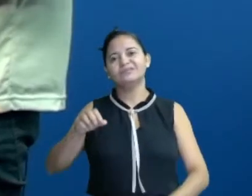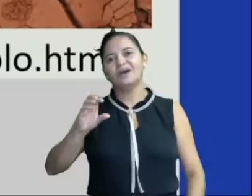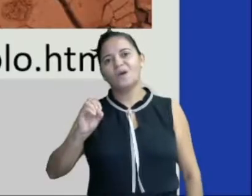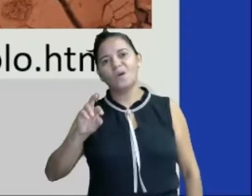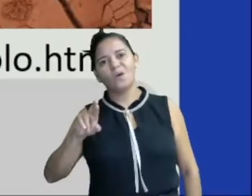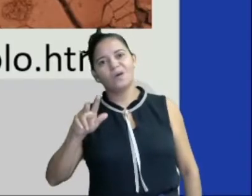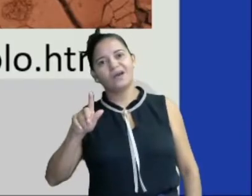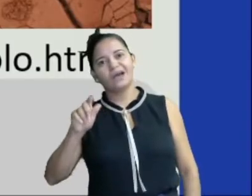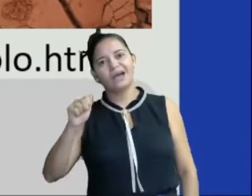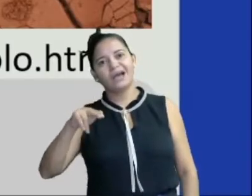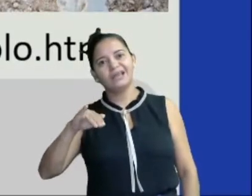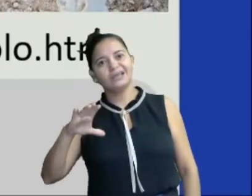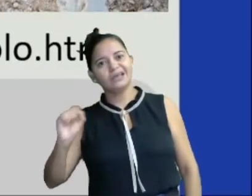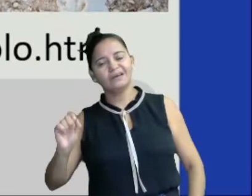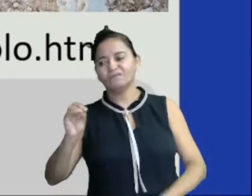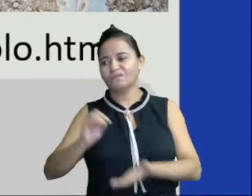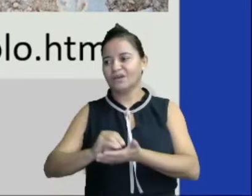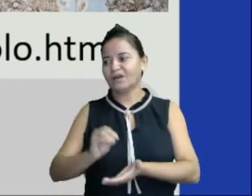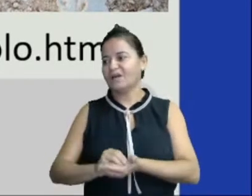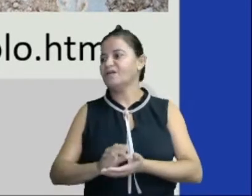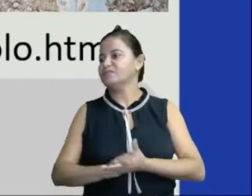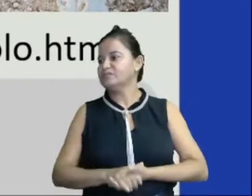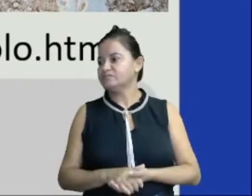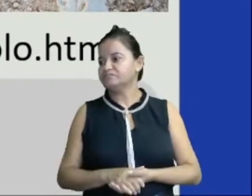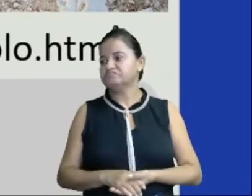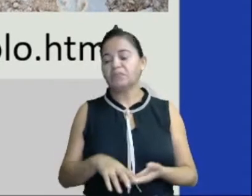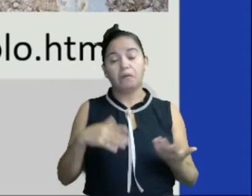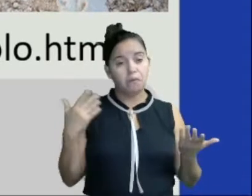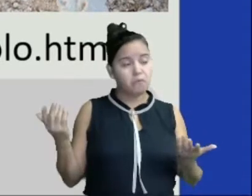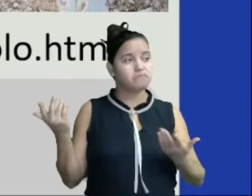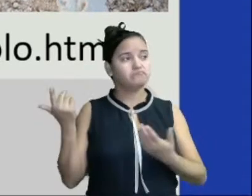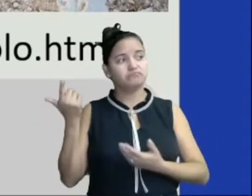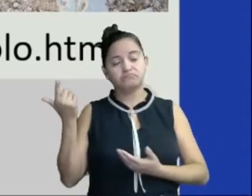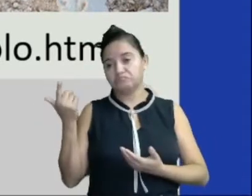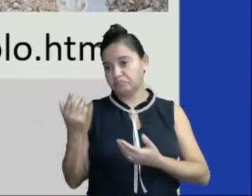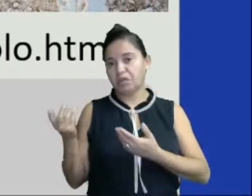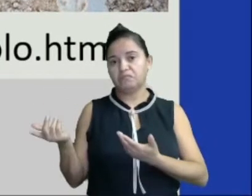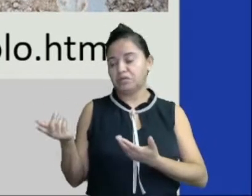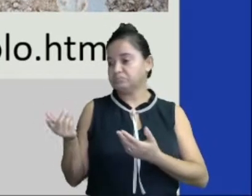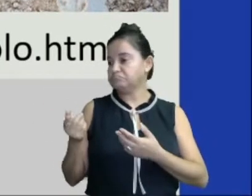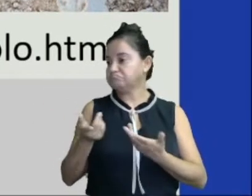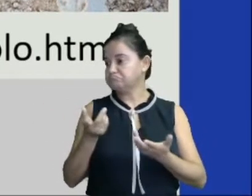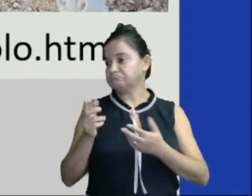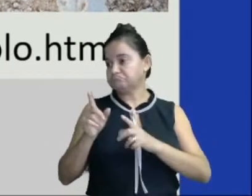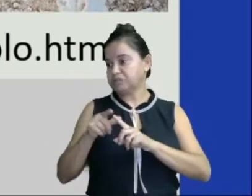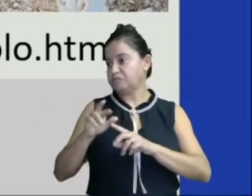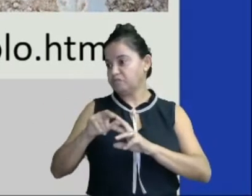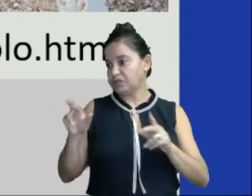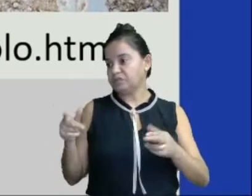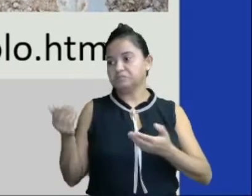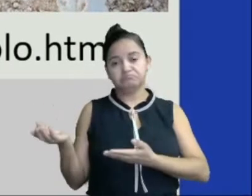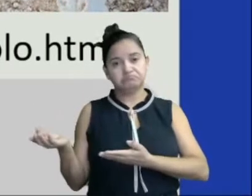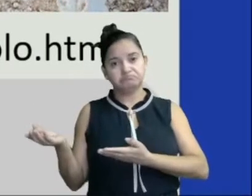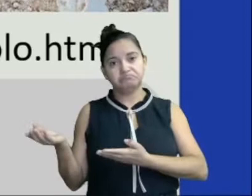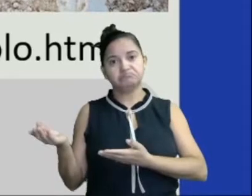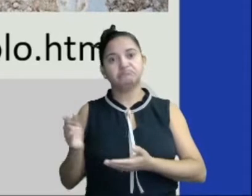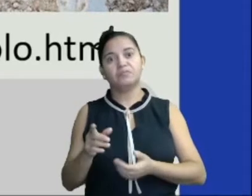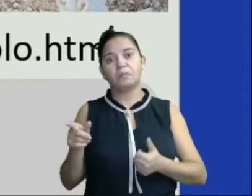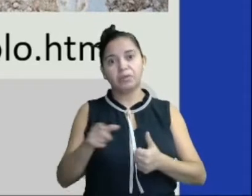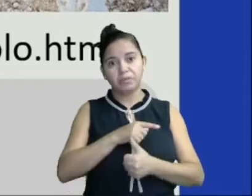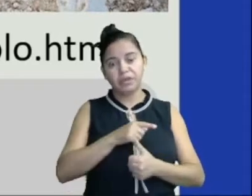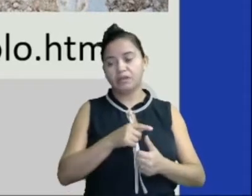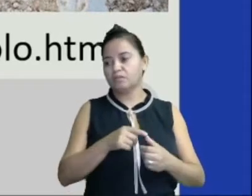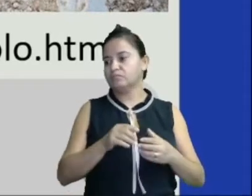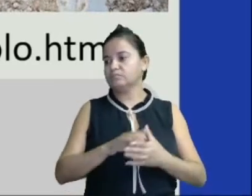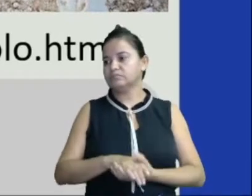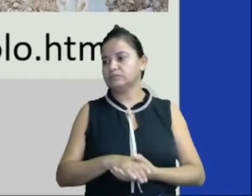de minerais, né? Se a gente observar nessa outra imagem, a gente vai ver aí, nessa primeira imagem,